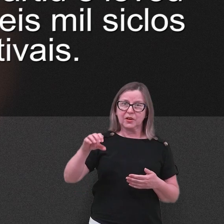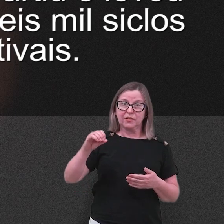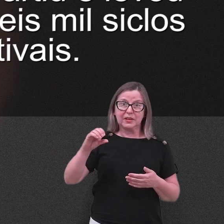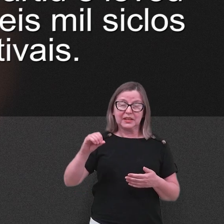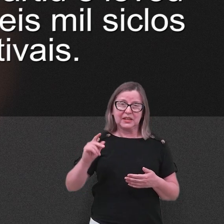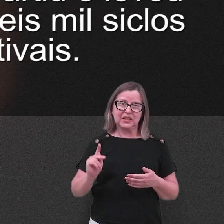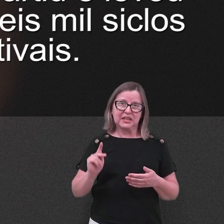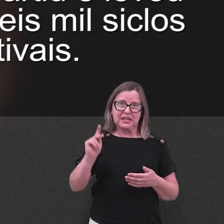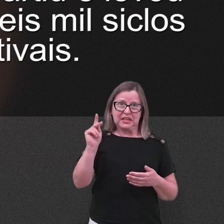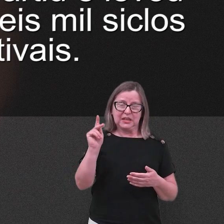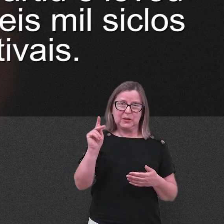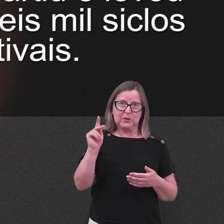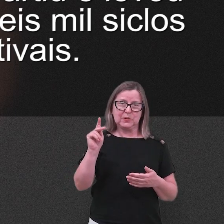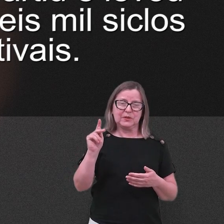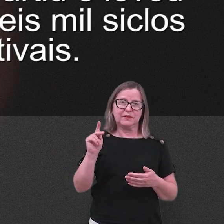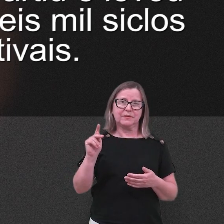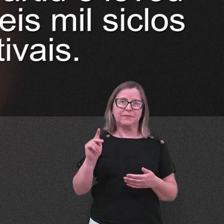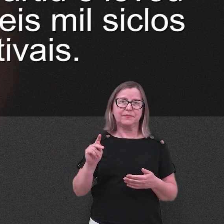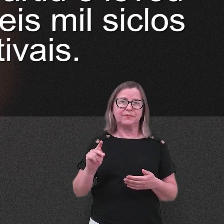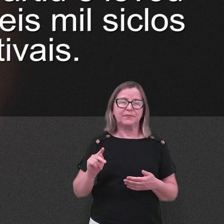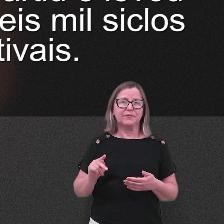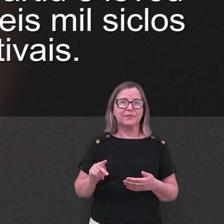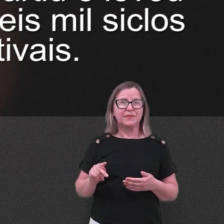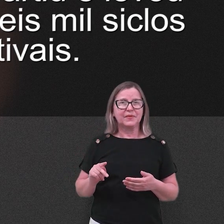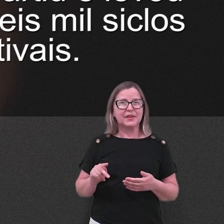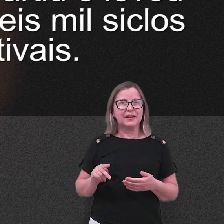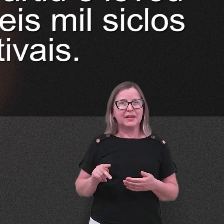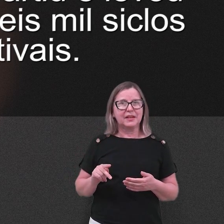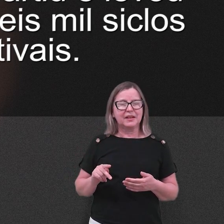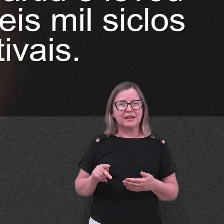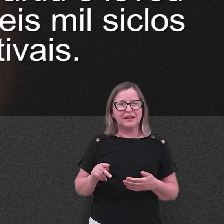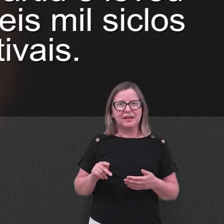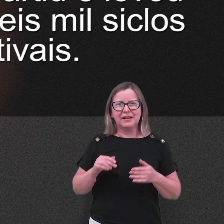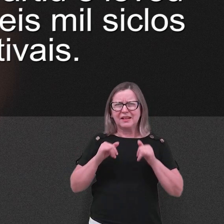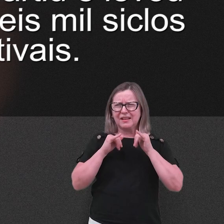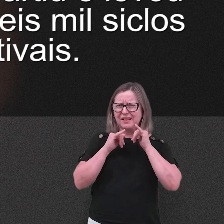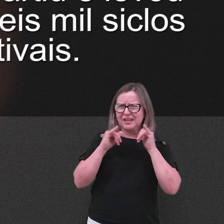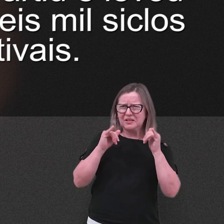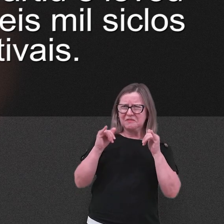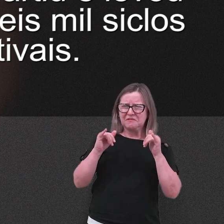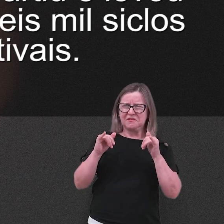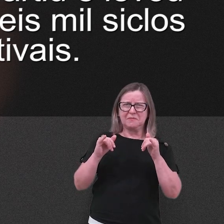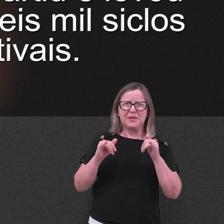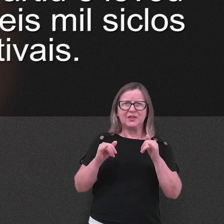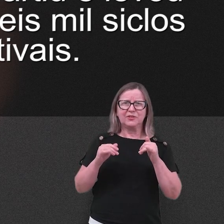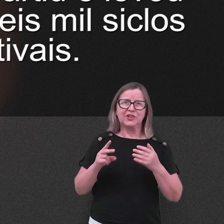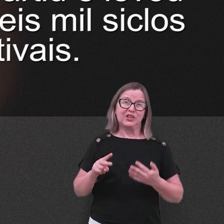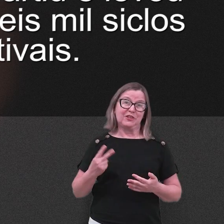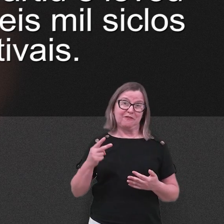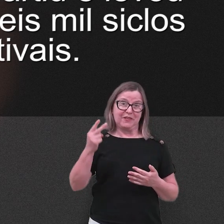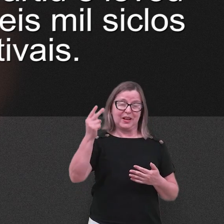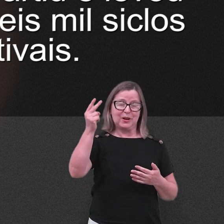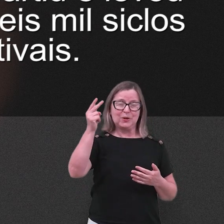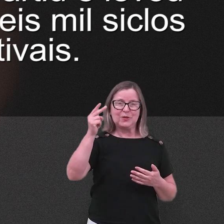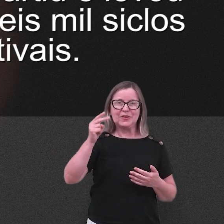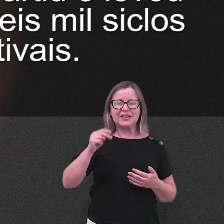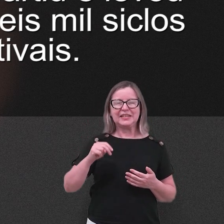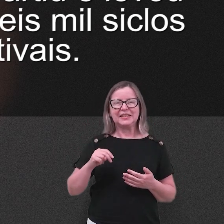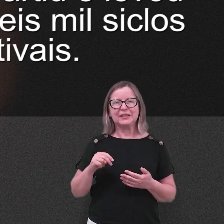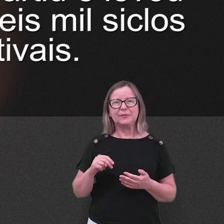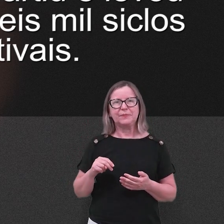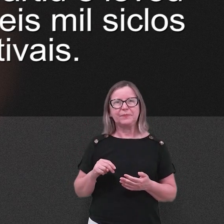R$346 a grama do ouro. Acabei de pegar essa informação com o irmão aqui da igreja, o Kennedy, que mexe com isso, o